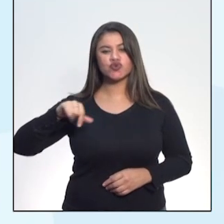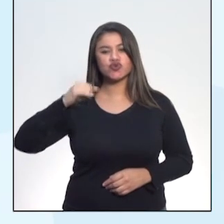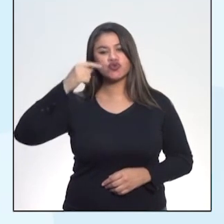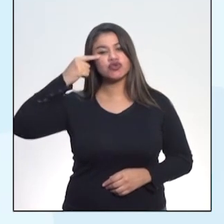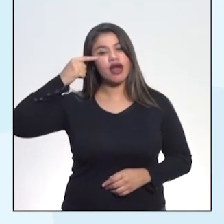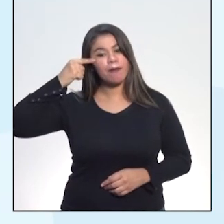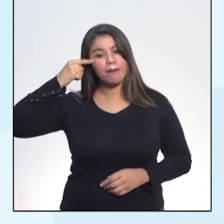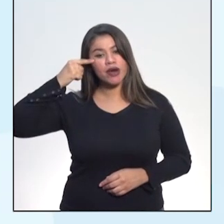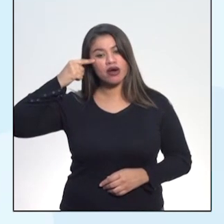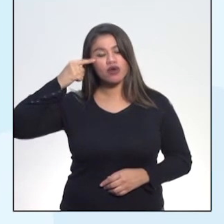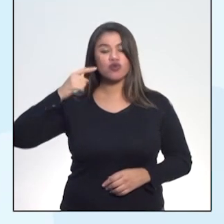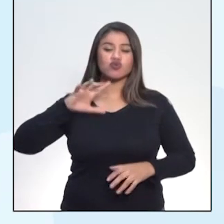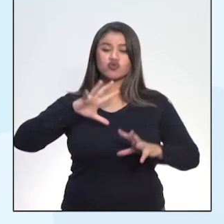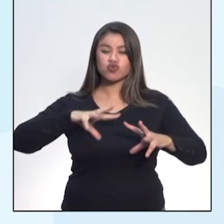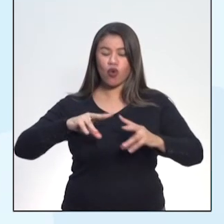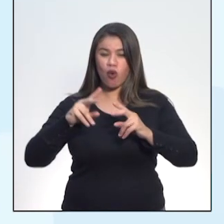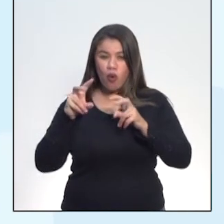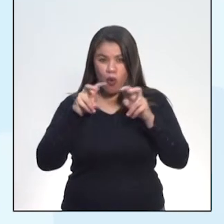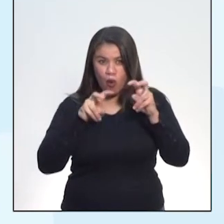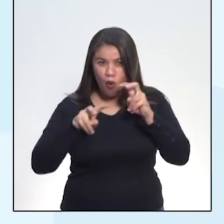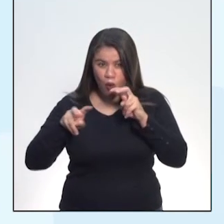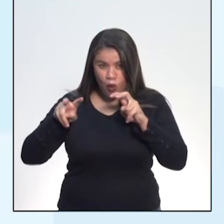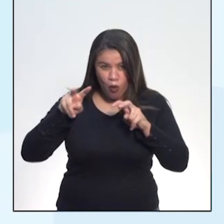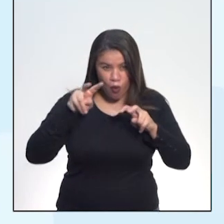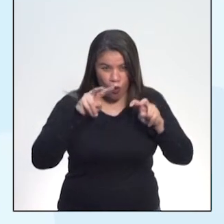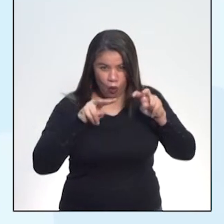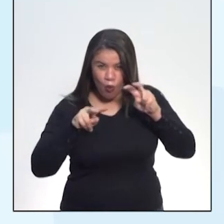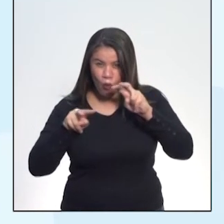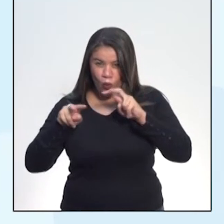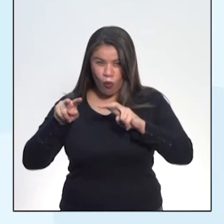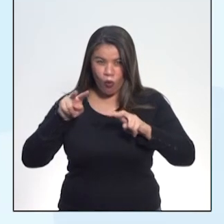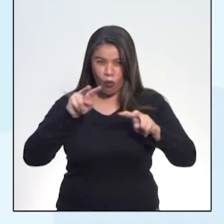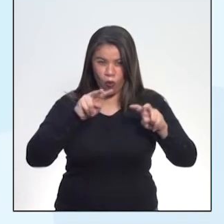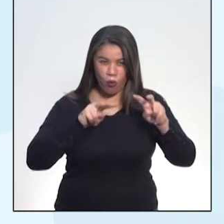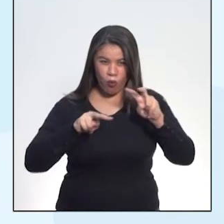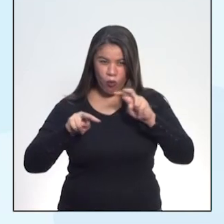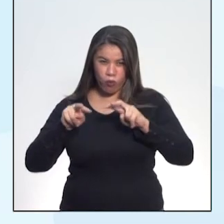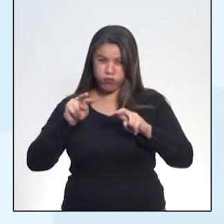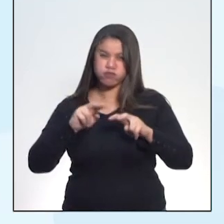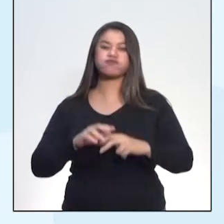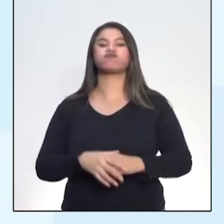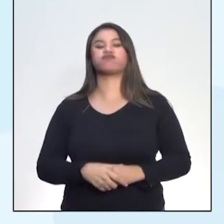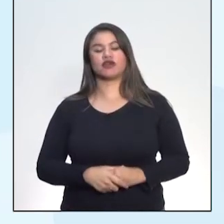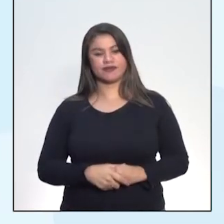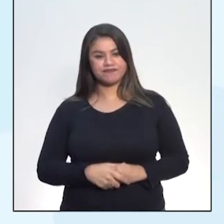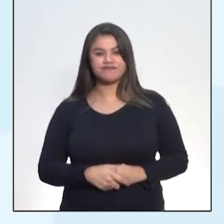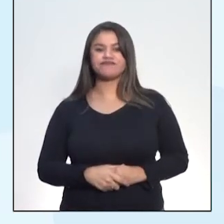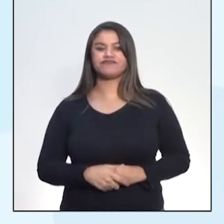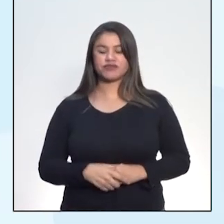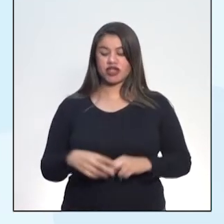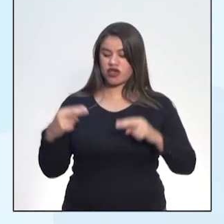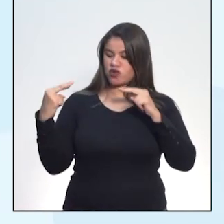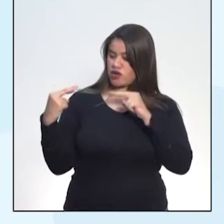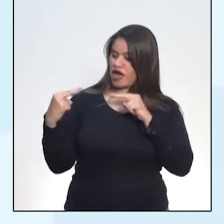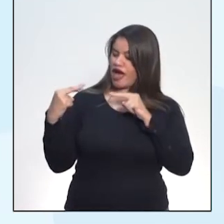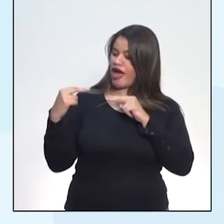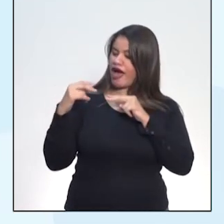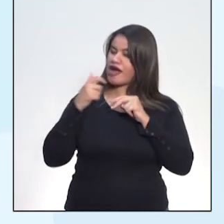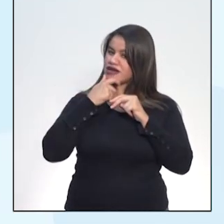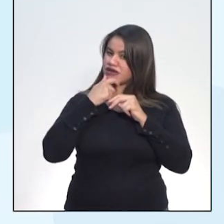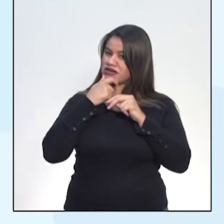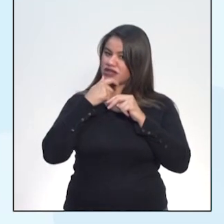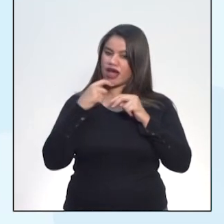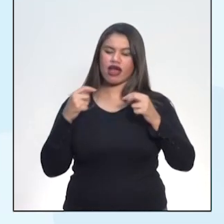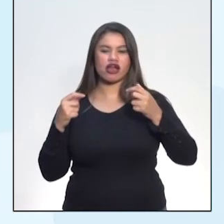atentos, observando esse olhar aí entre a Inglaterra e a Rússia. Então,